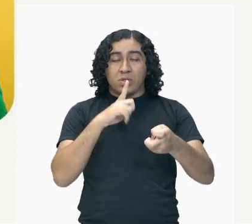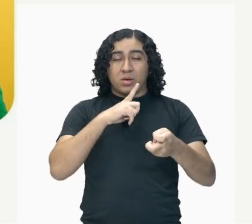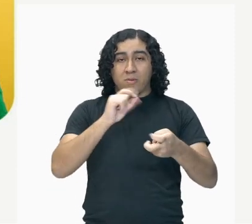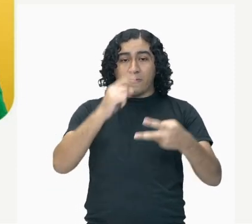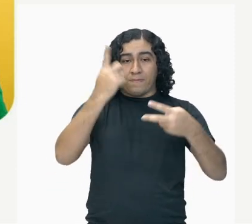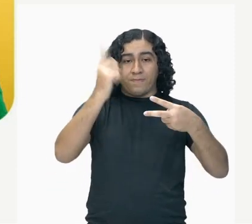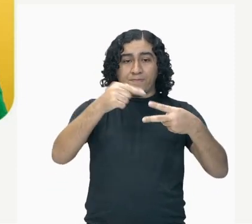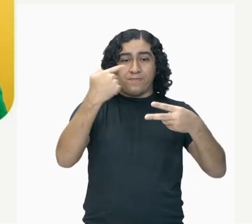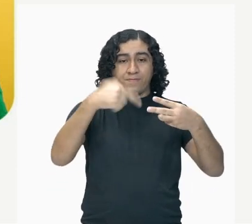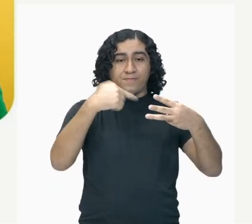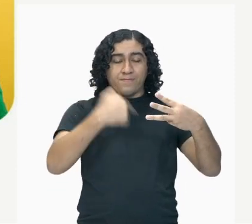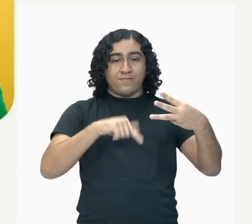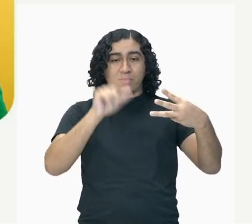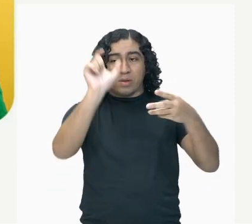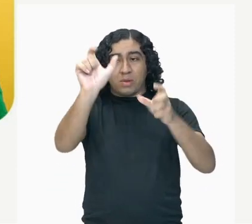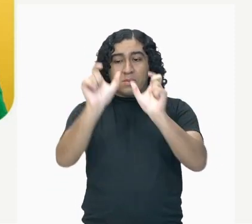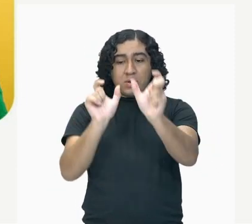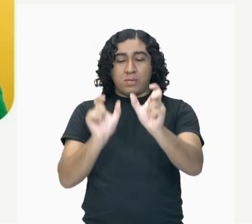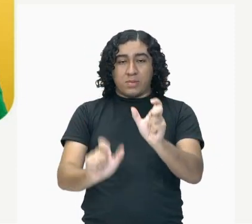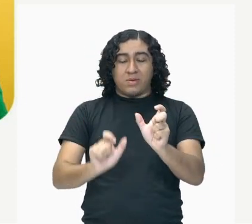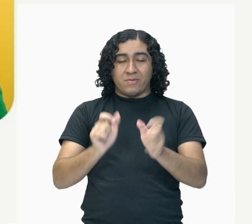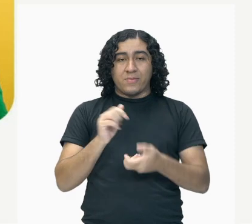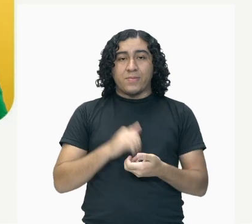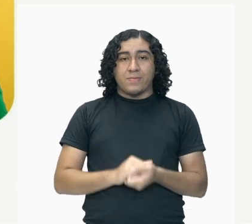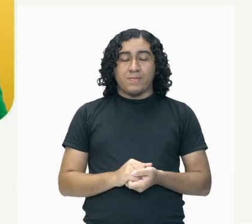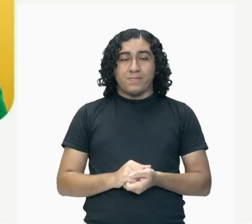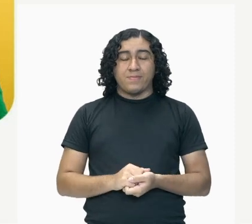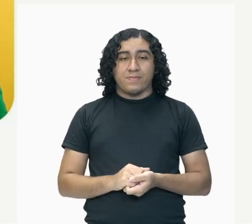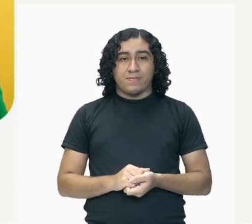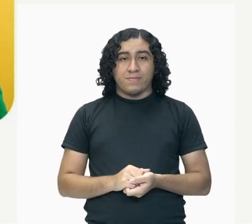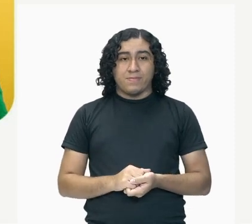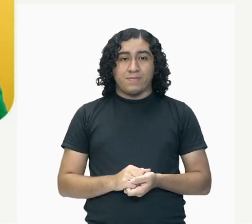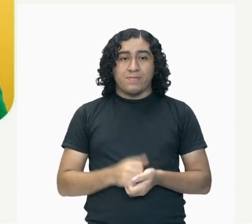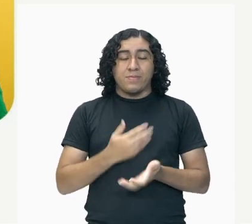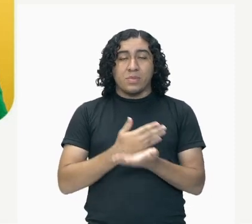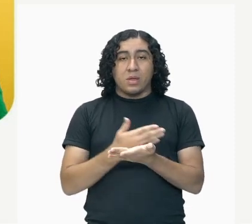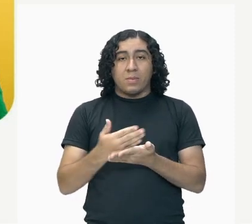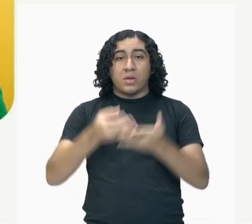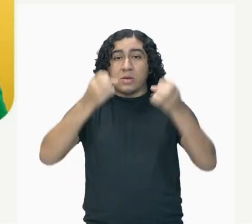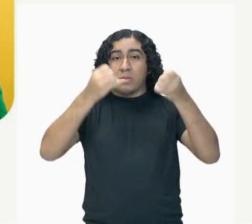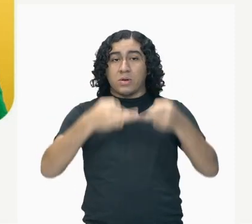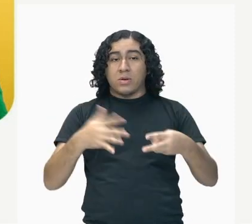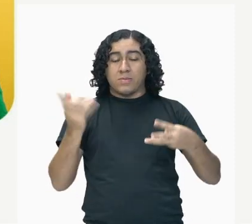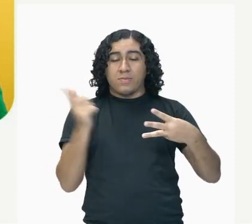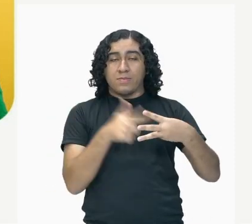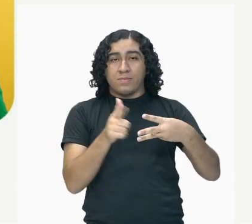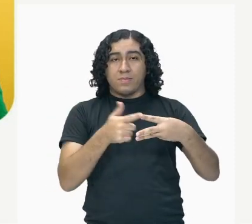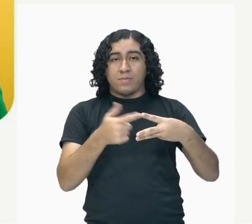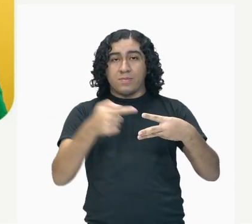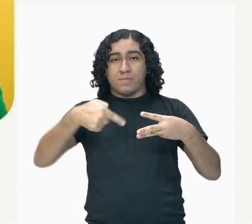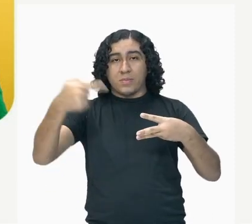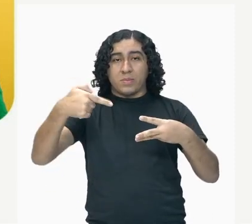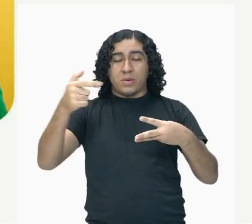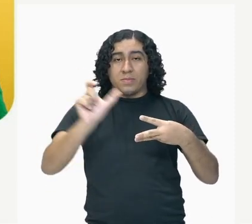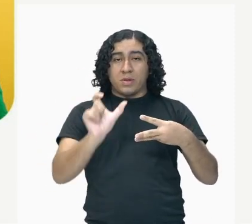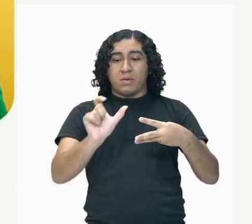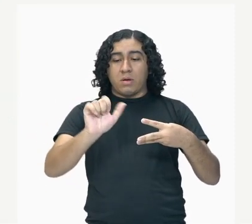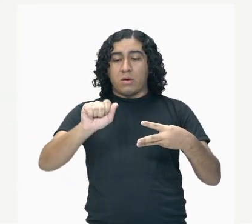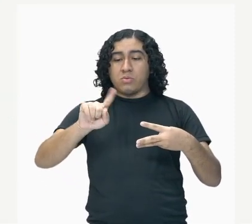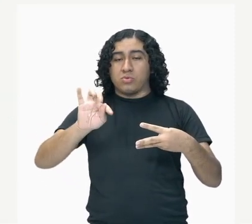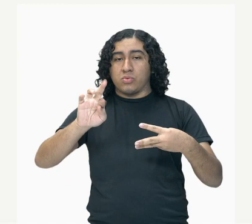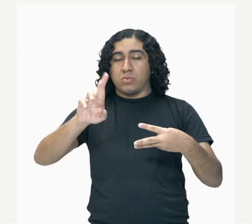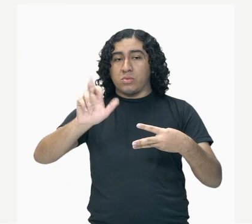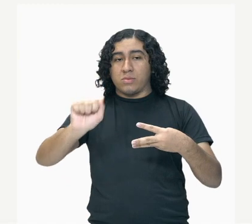timbre e vamos começar então falando da altura que é o primeiro tópico que nós